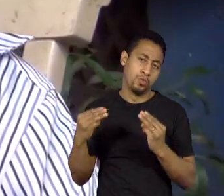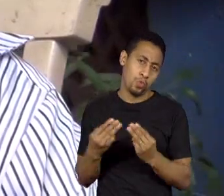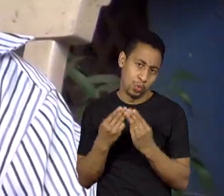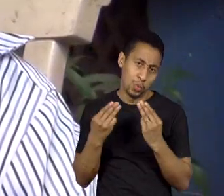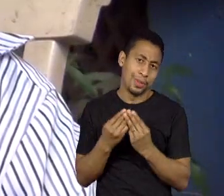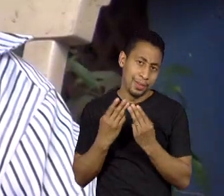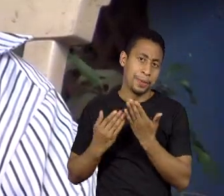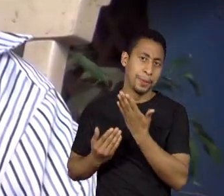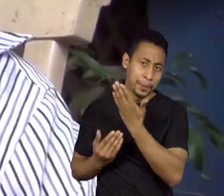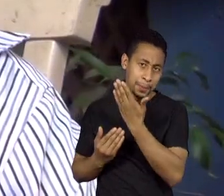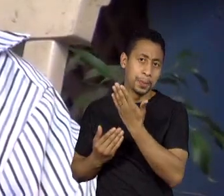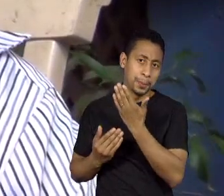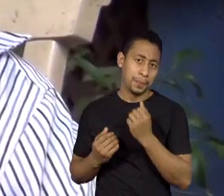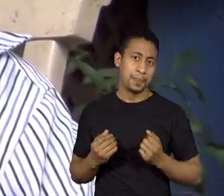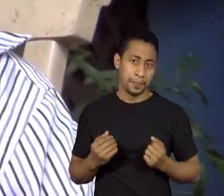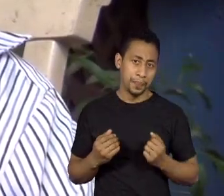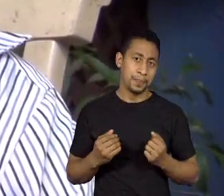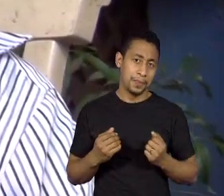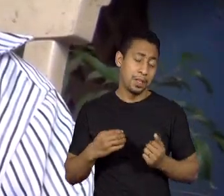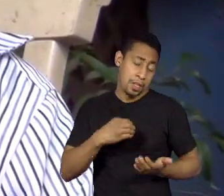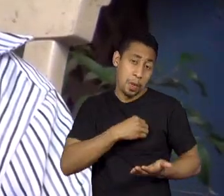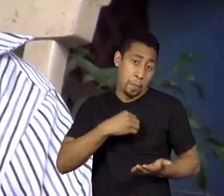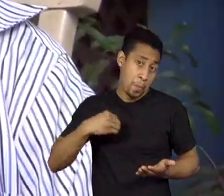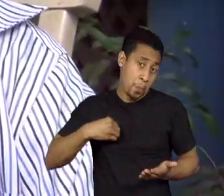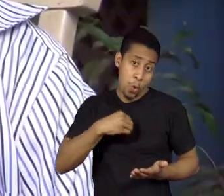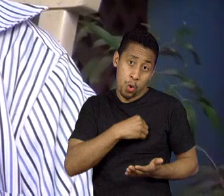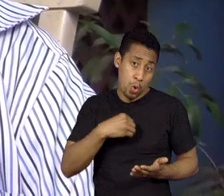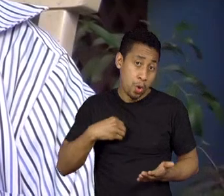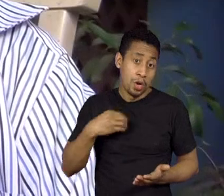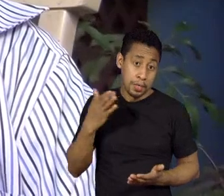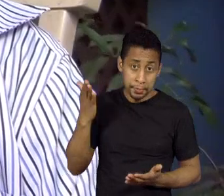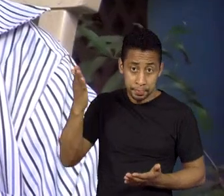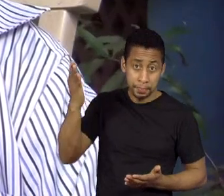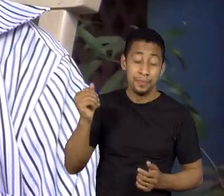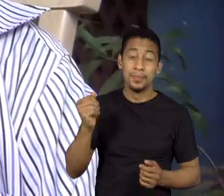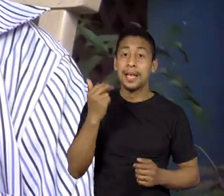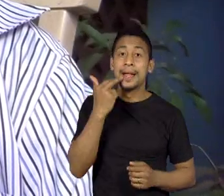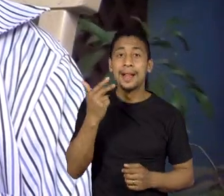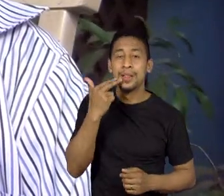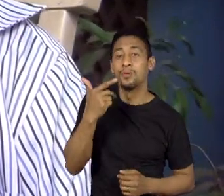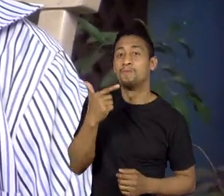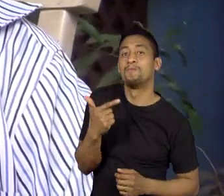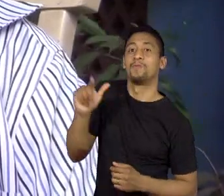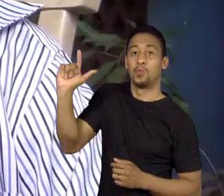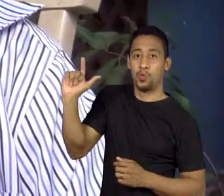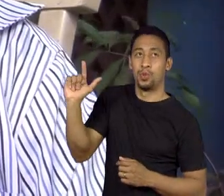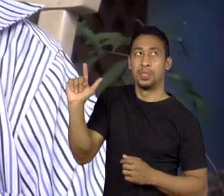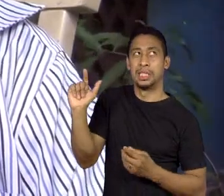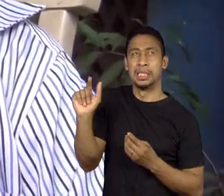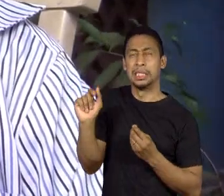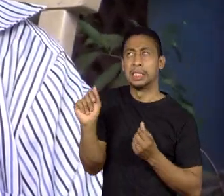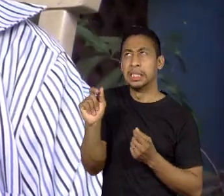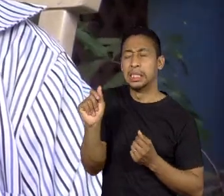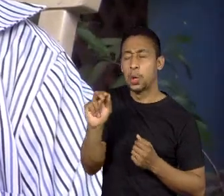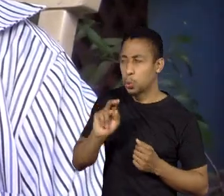da Europa, da Polônia, que é uma língua que é como se chama,